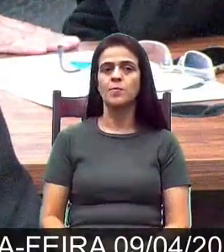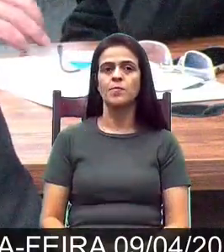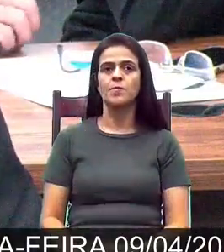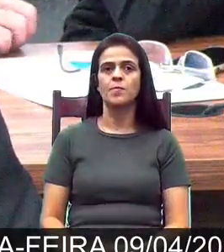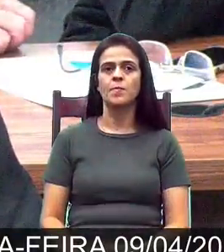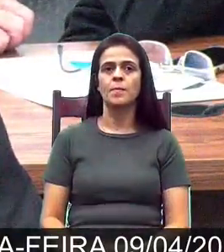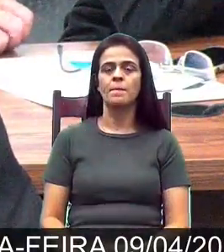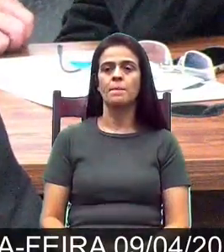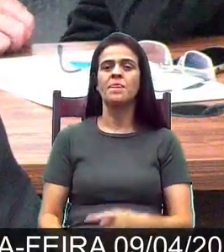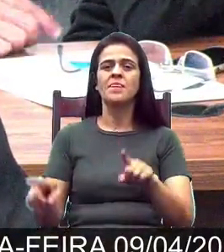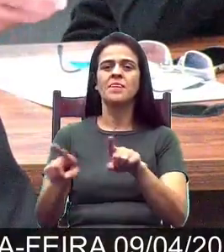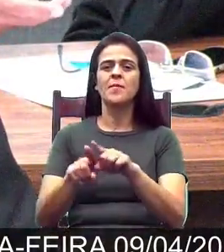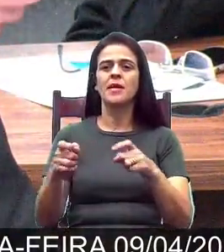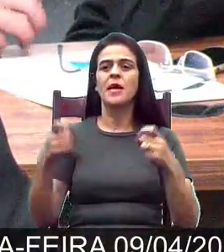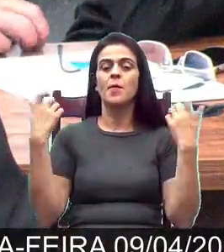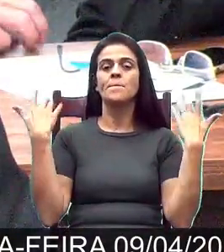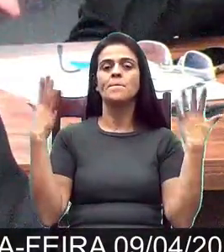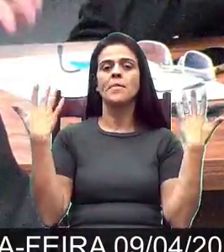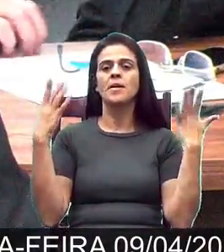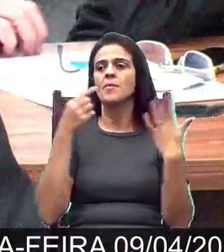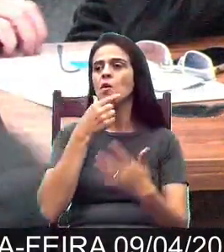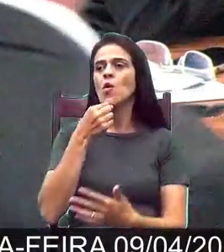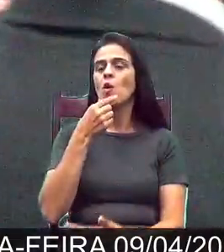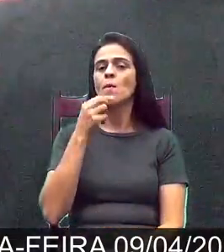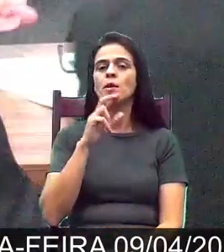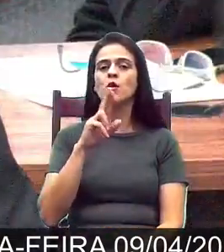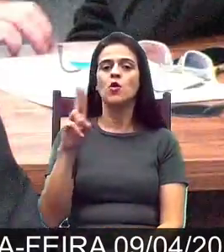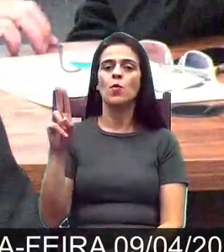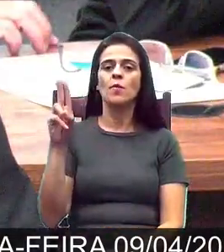presidente, parabenizar o senhor Valdemes.